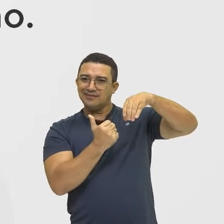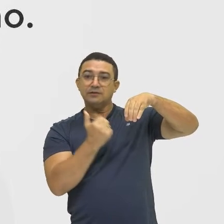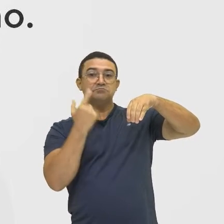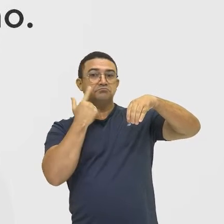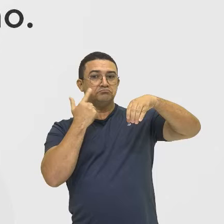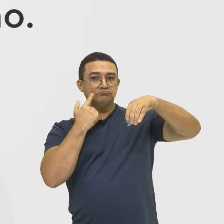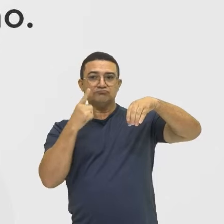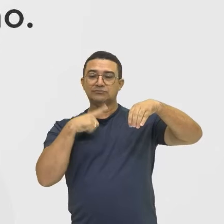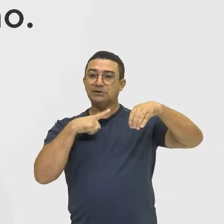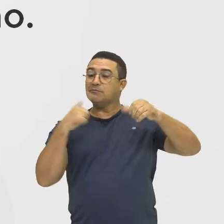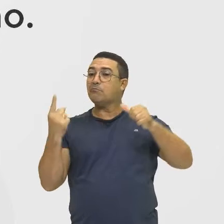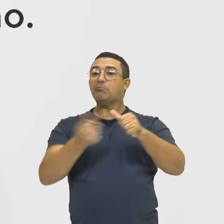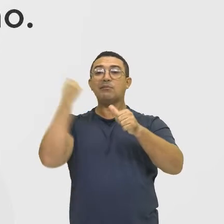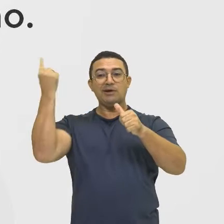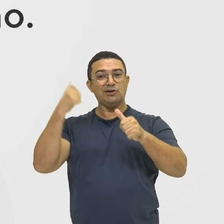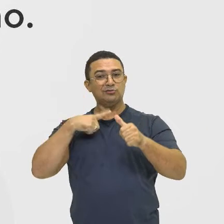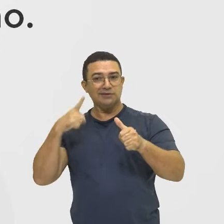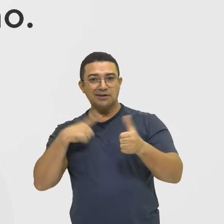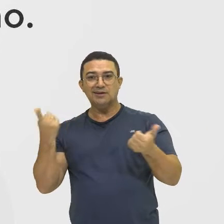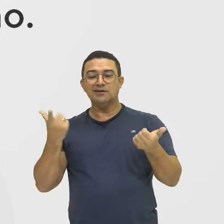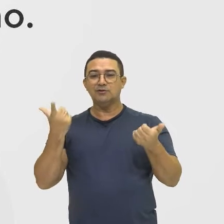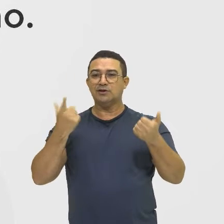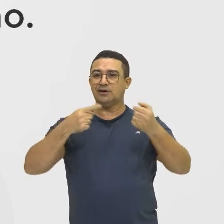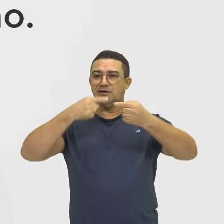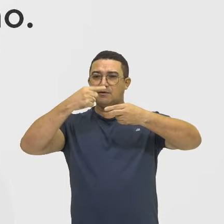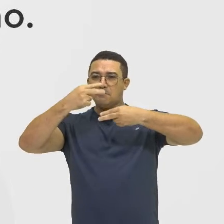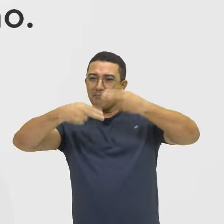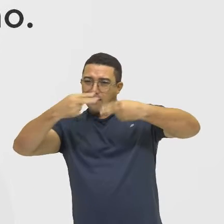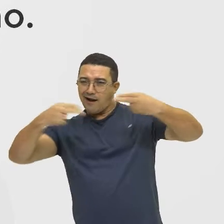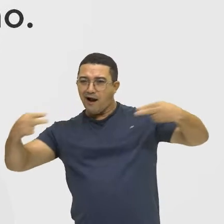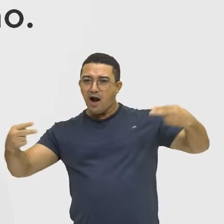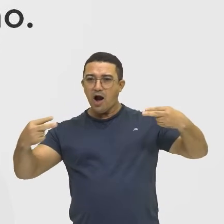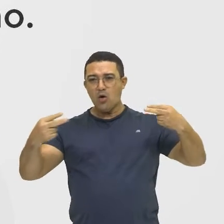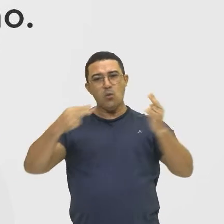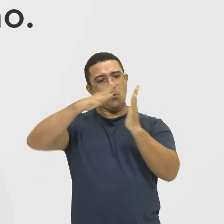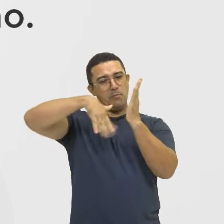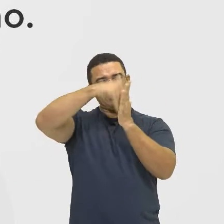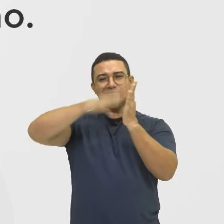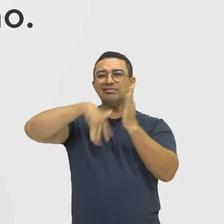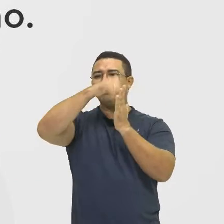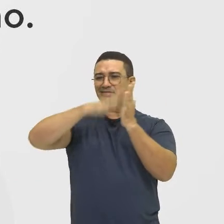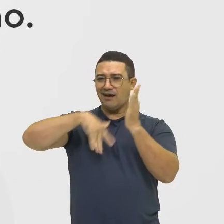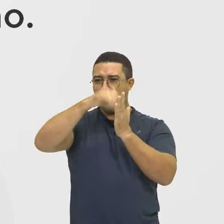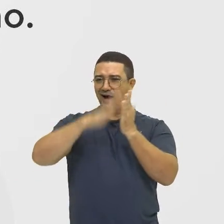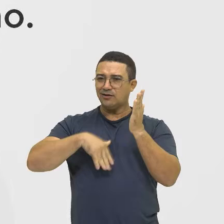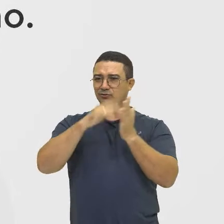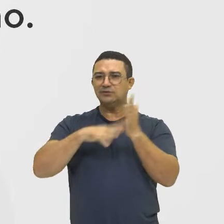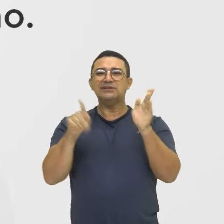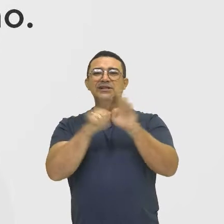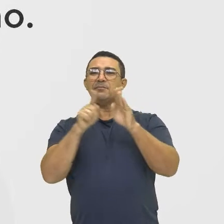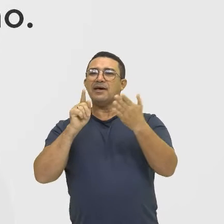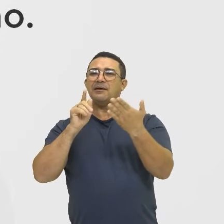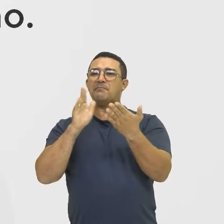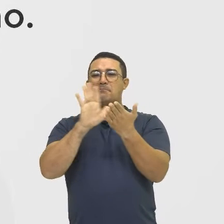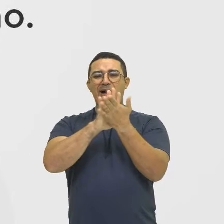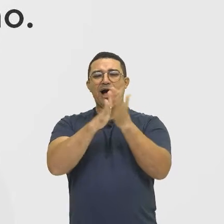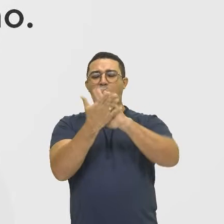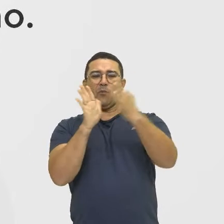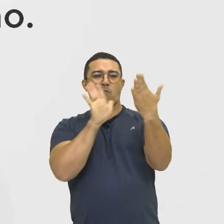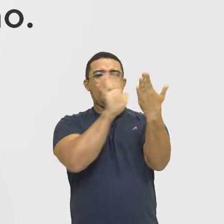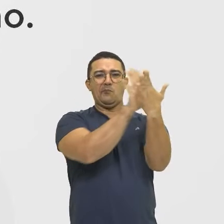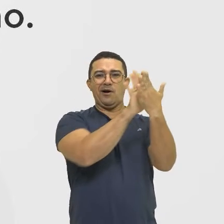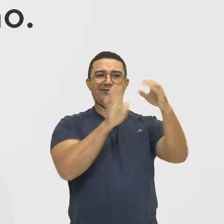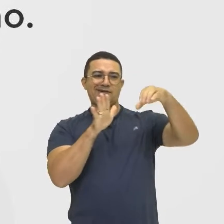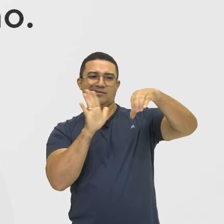Aparecem primeiros macarrões, pintados ludicamente sobre o barro mole, impressão de mãos e pés. E